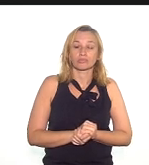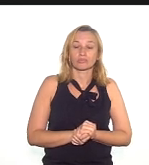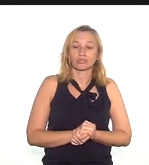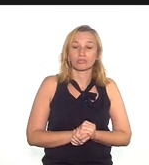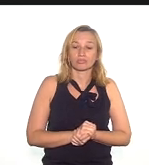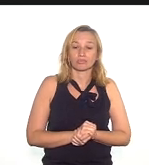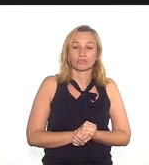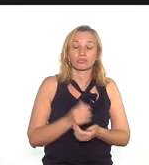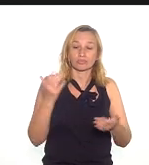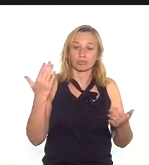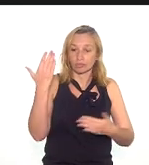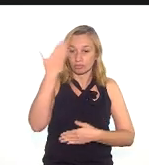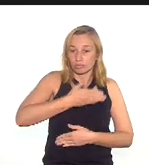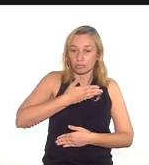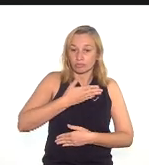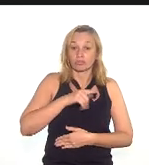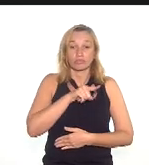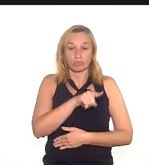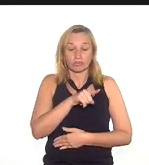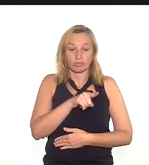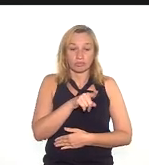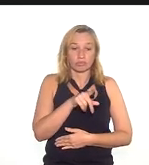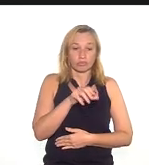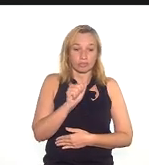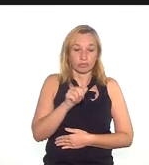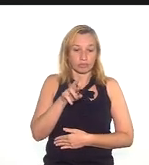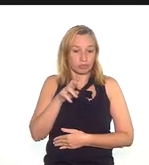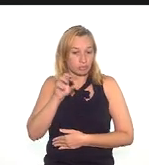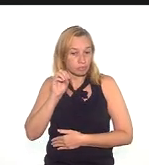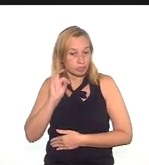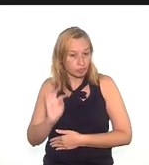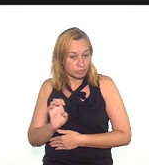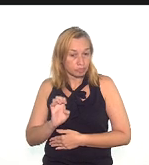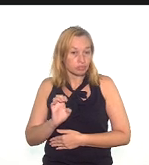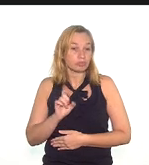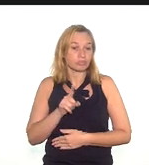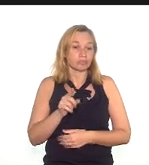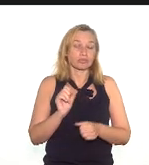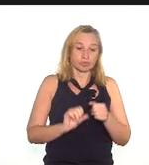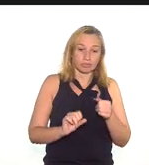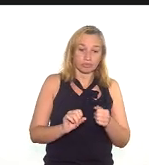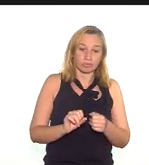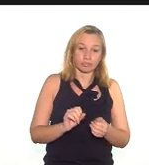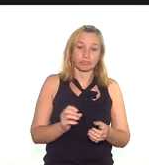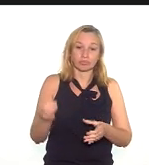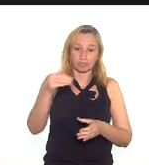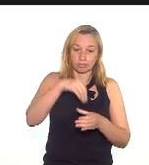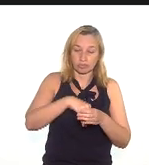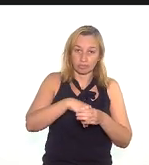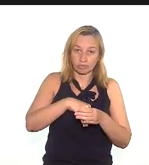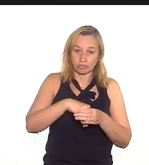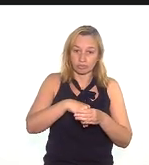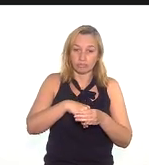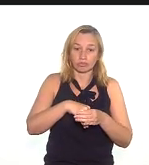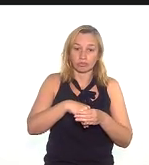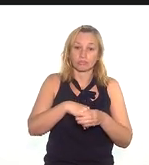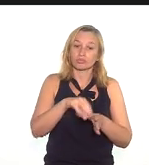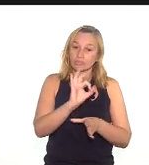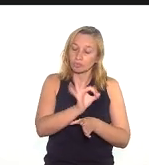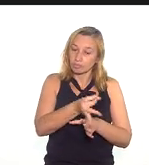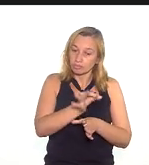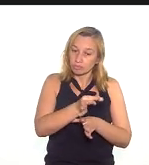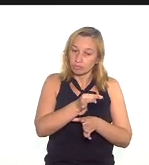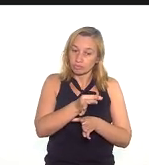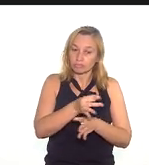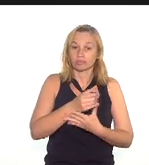nós temos a comprovação de que esses aportes que foram feitos estão dentro exatamente